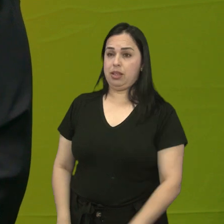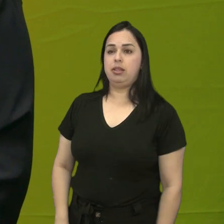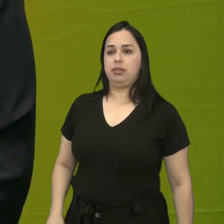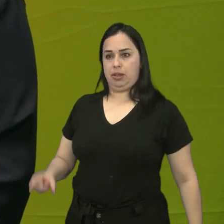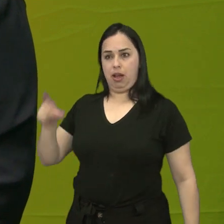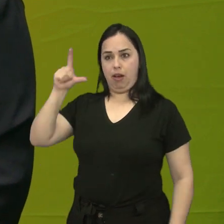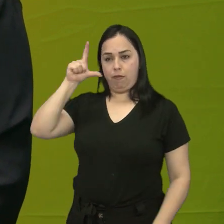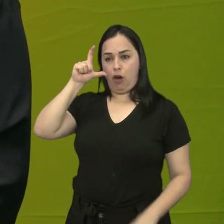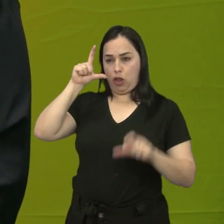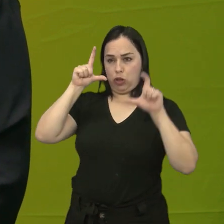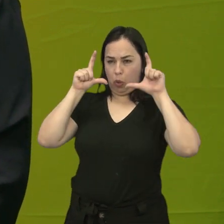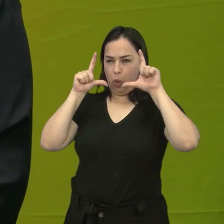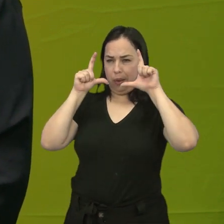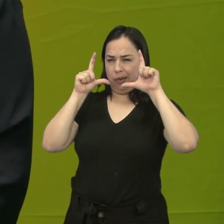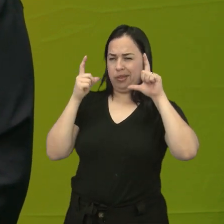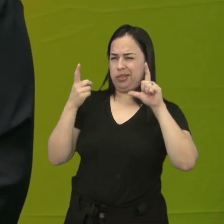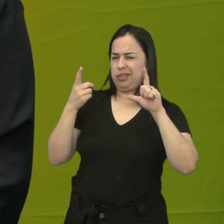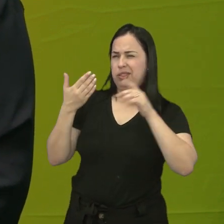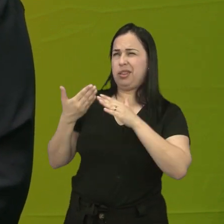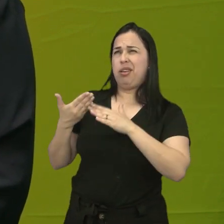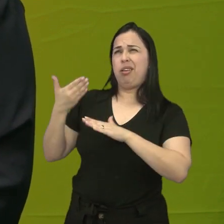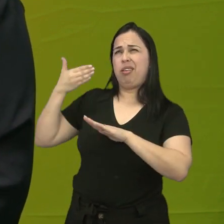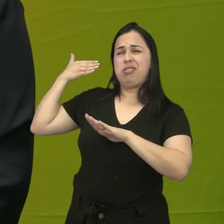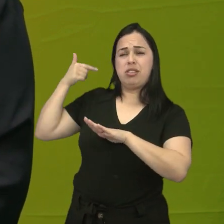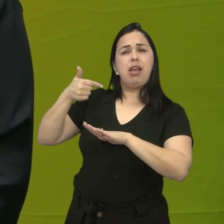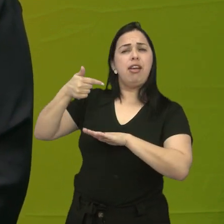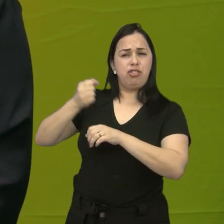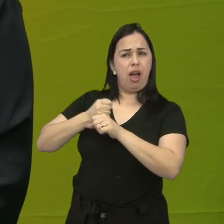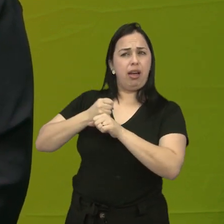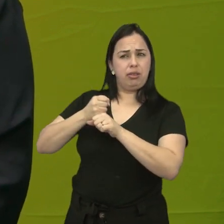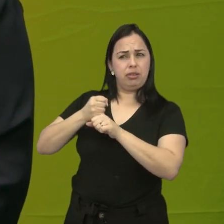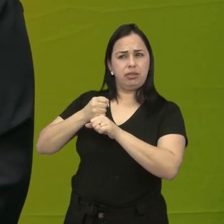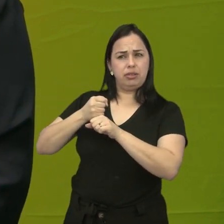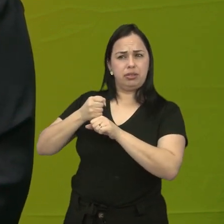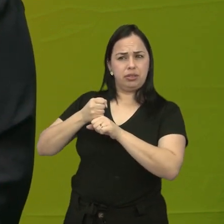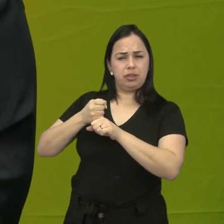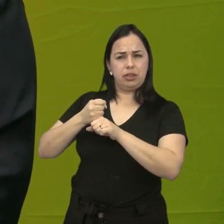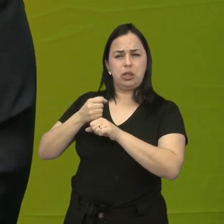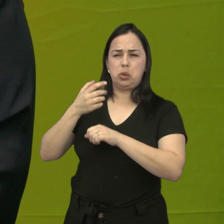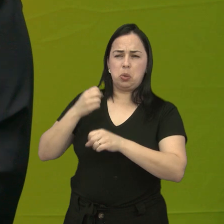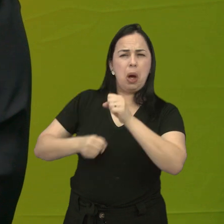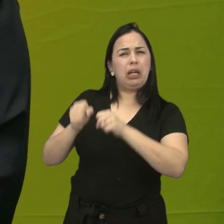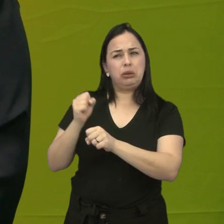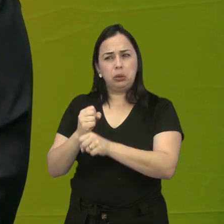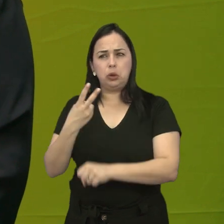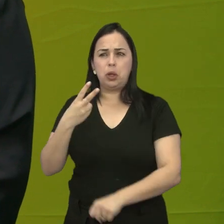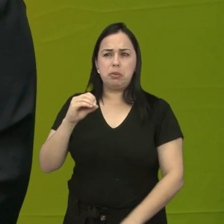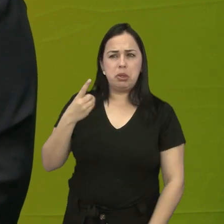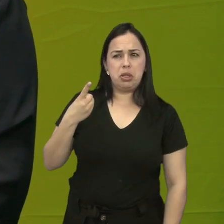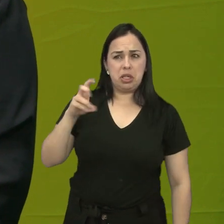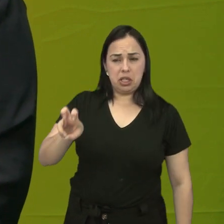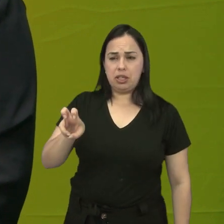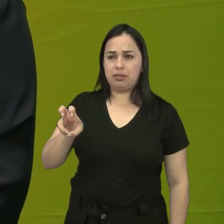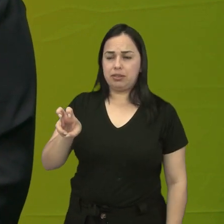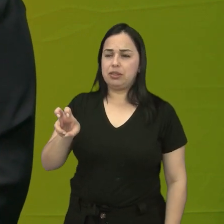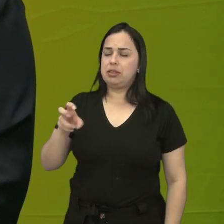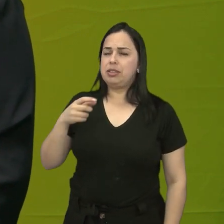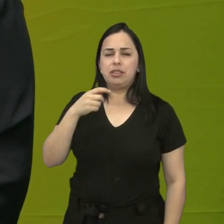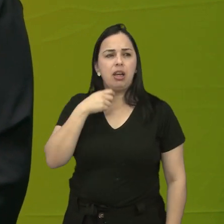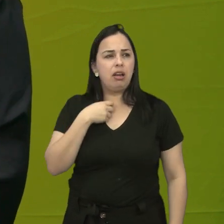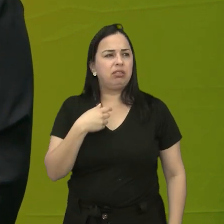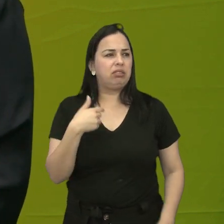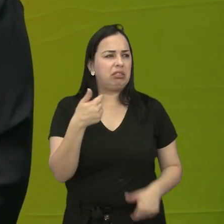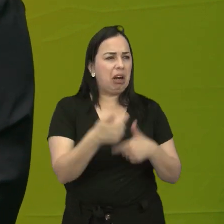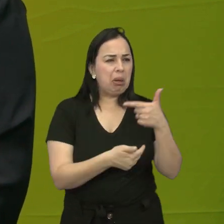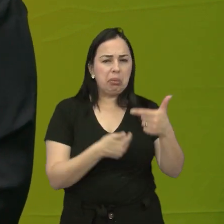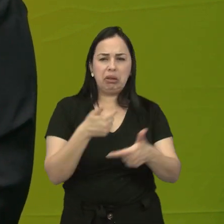fotografia surgiu na minha vida tem uns 7 anos, eu acho. Foi lá, fim de 2015, mais ou menos, quando eu não estava vendo sentido em nada do que eu